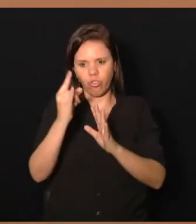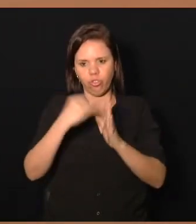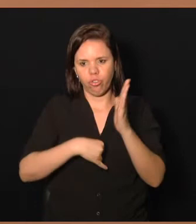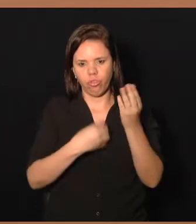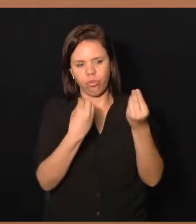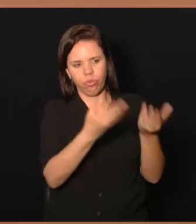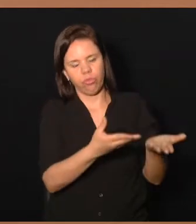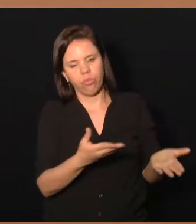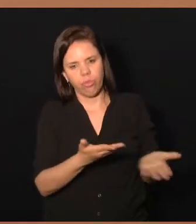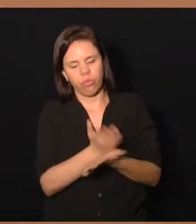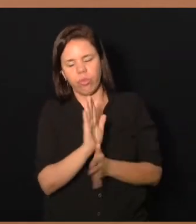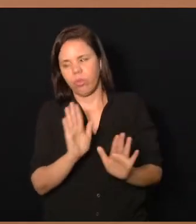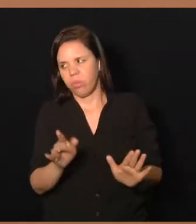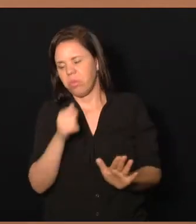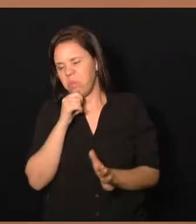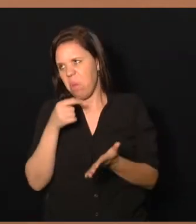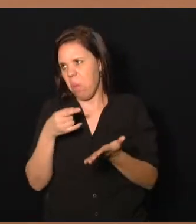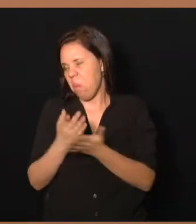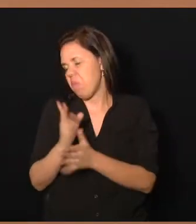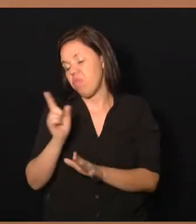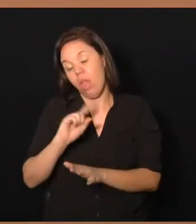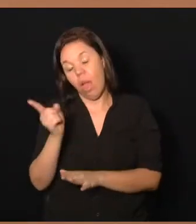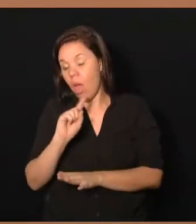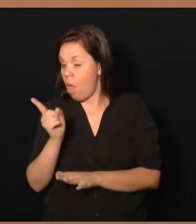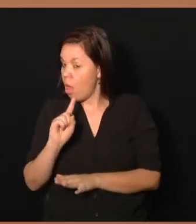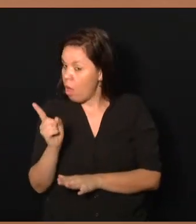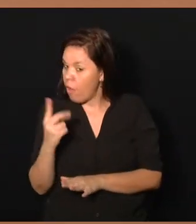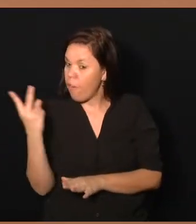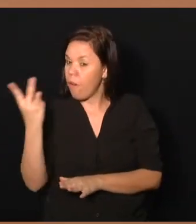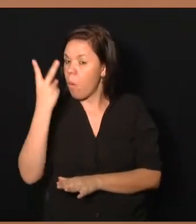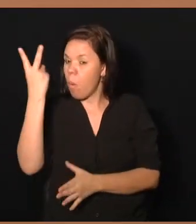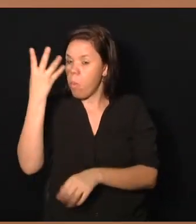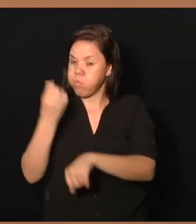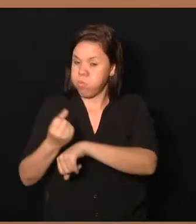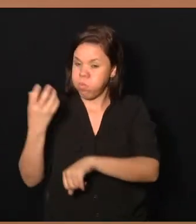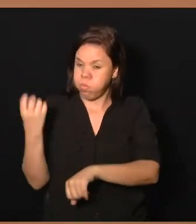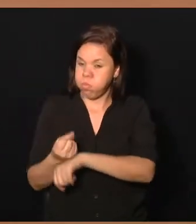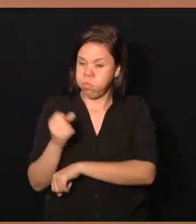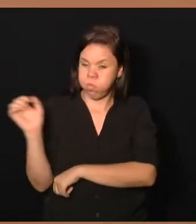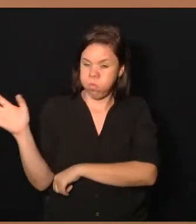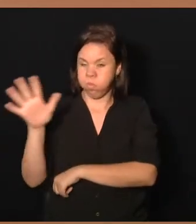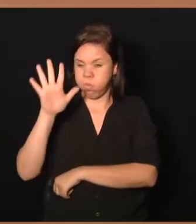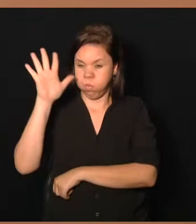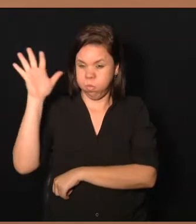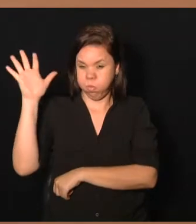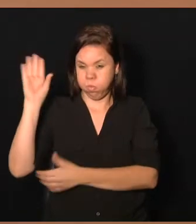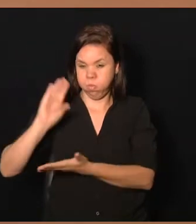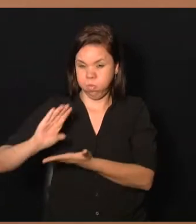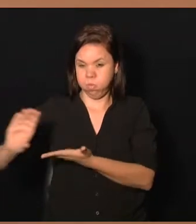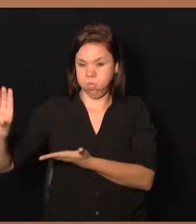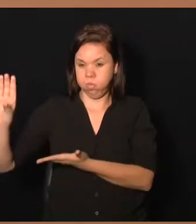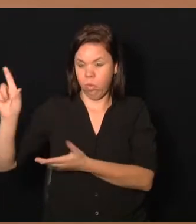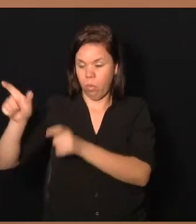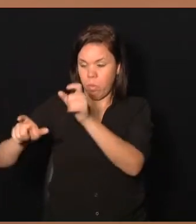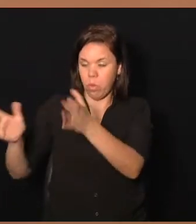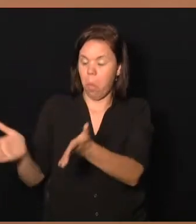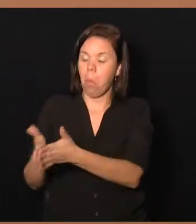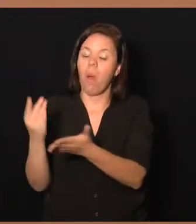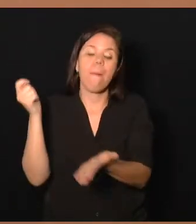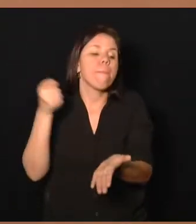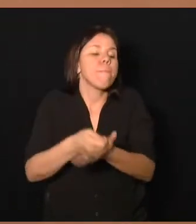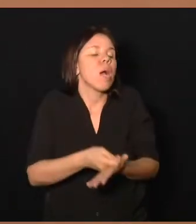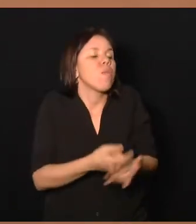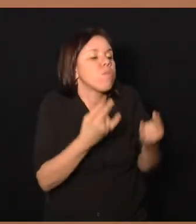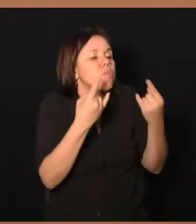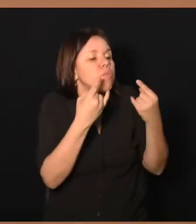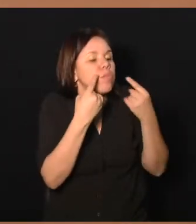Ah, mas não permite. É lógico que permite. Não, não permitia, porque os valores cobrados era muita coisa para a população e ninguém queria saber, ninguém se